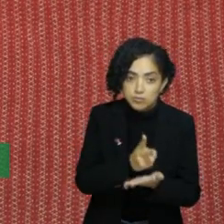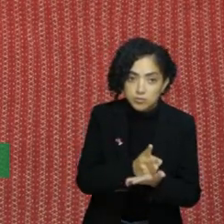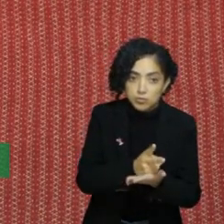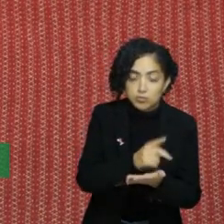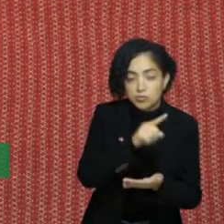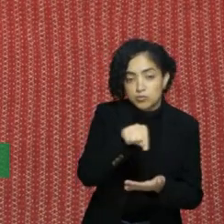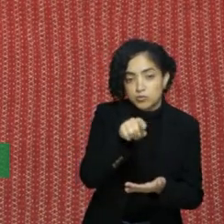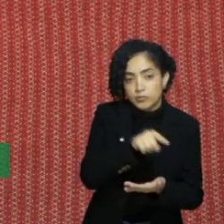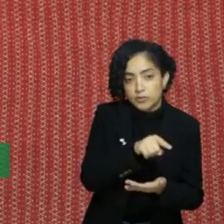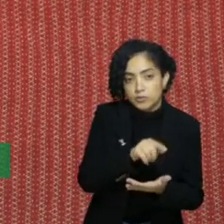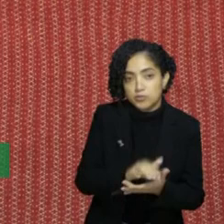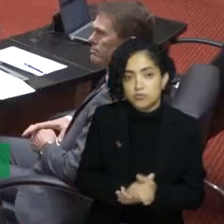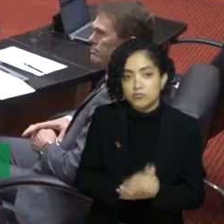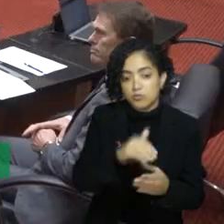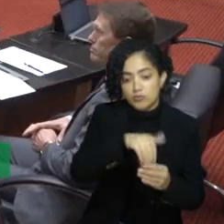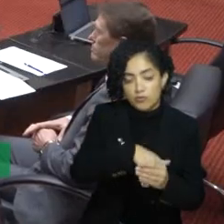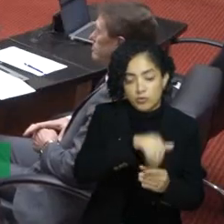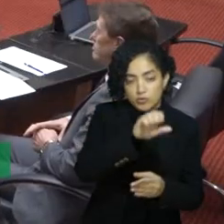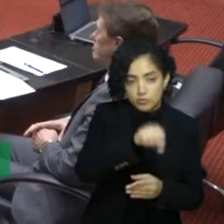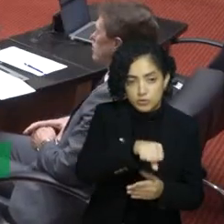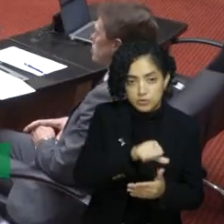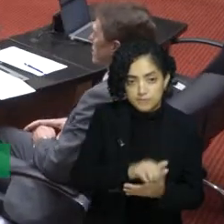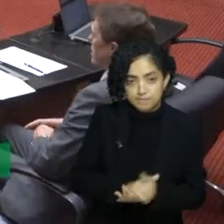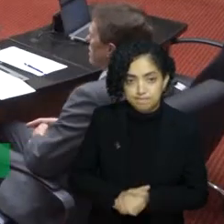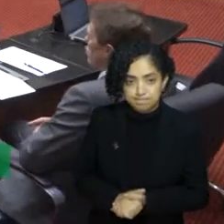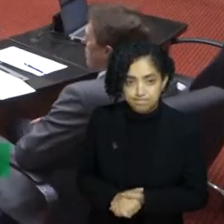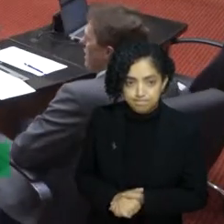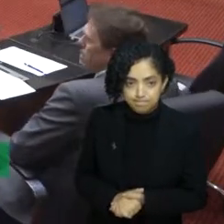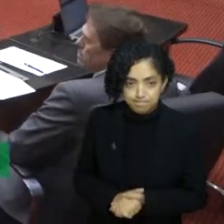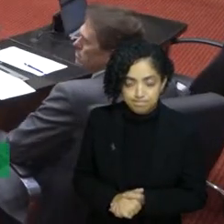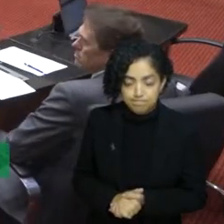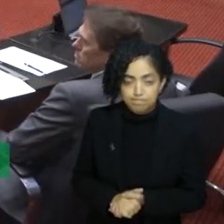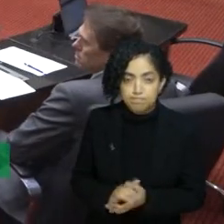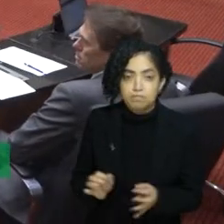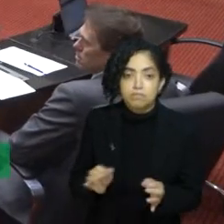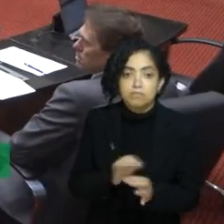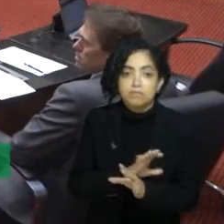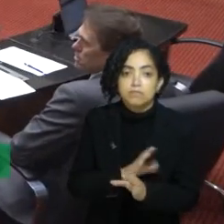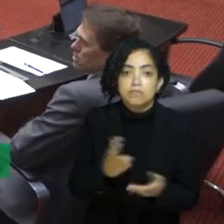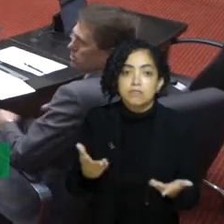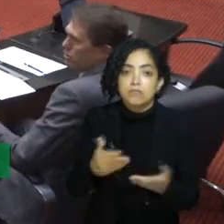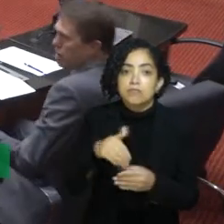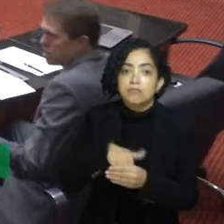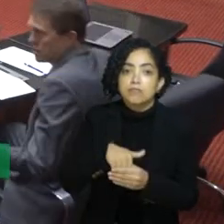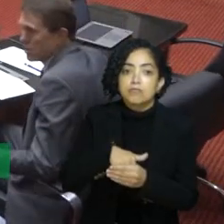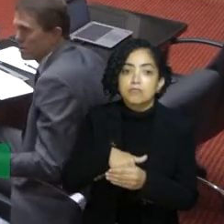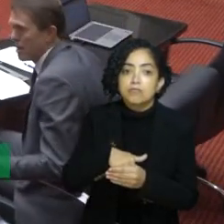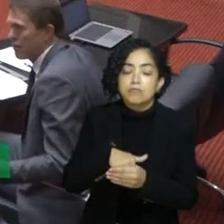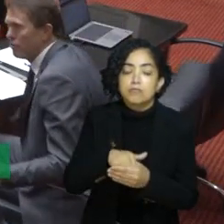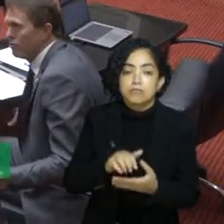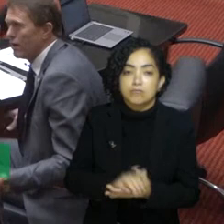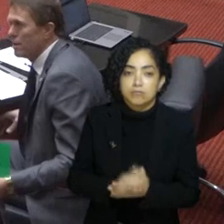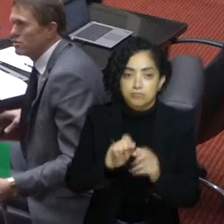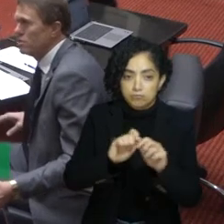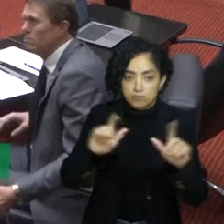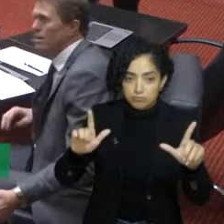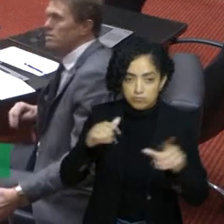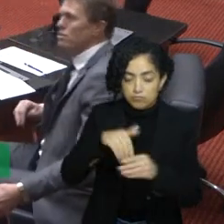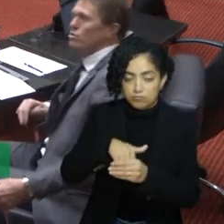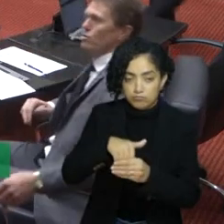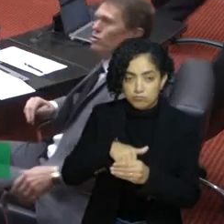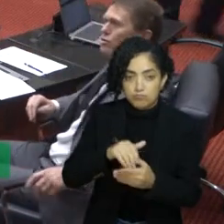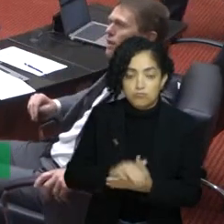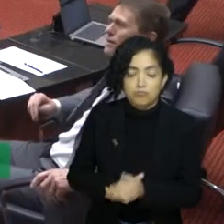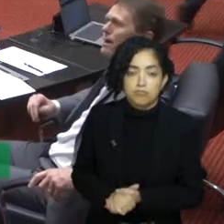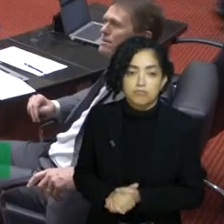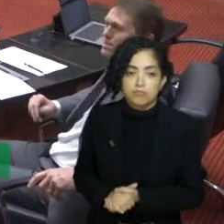veto. O voto sim. Obrigado. Cerrada a discussão, em votação. Peço assessoria que abra o sistema para que os senhores deputados possam